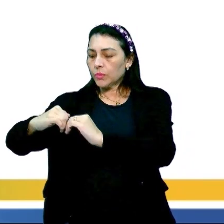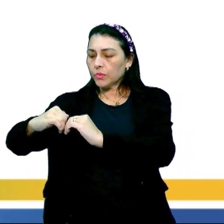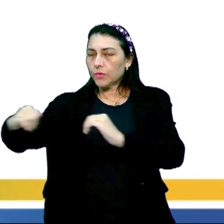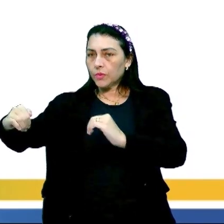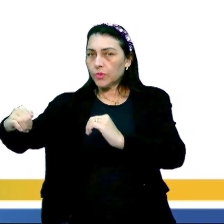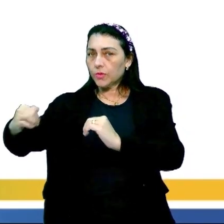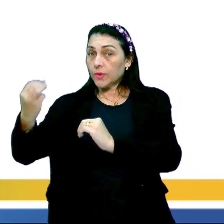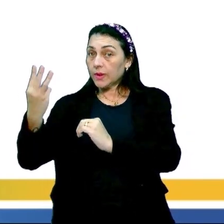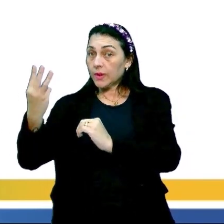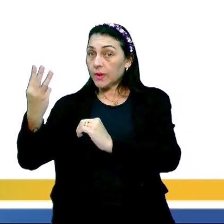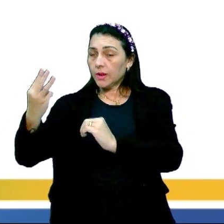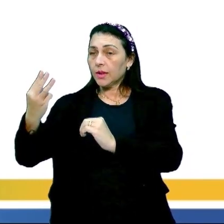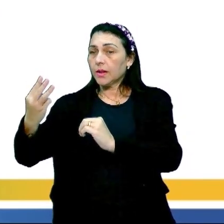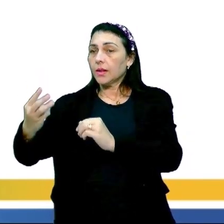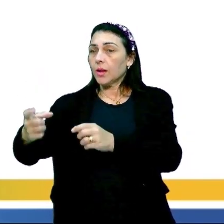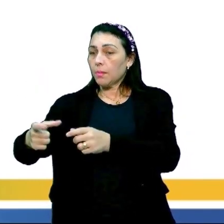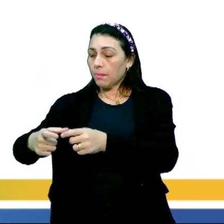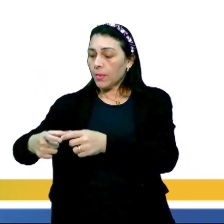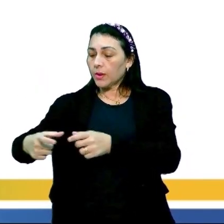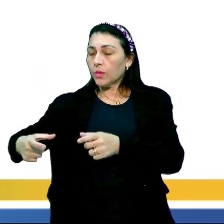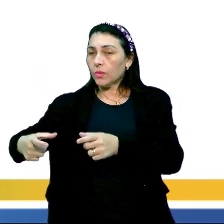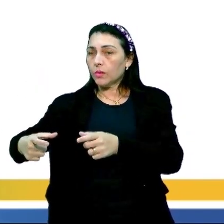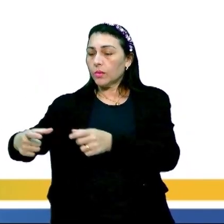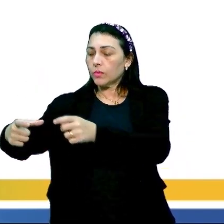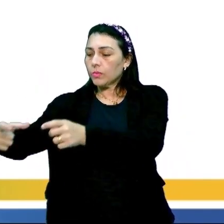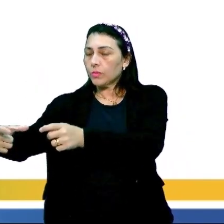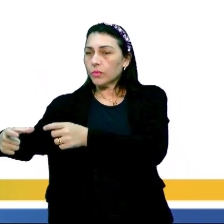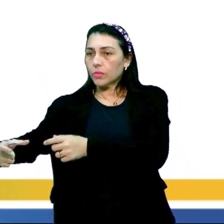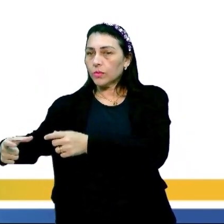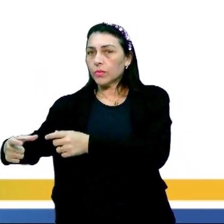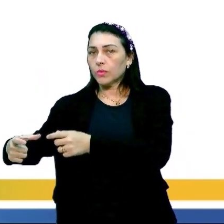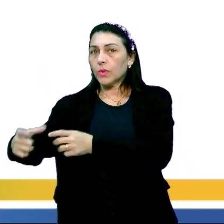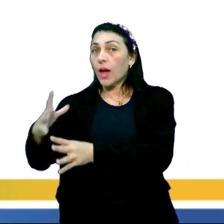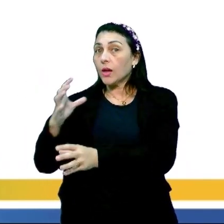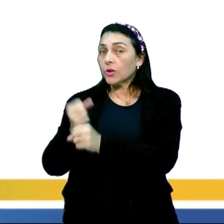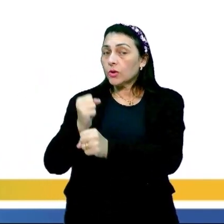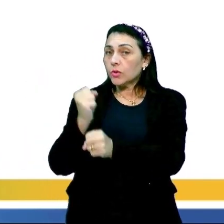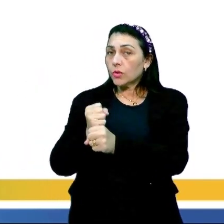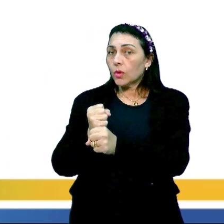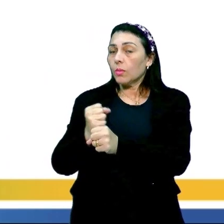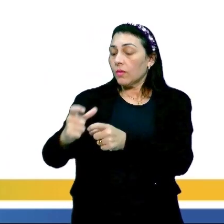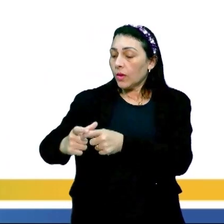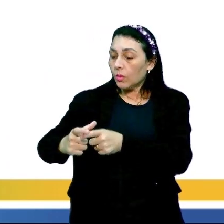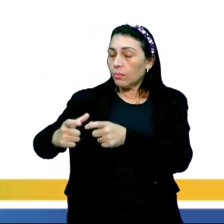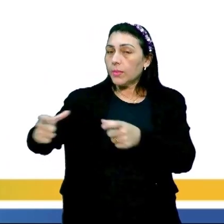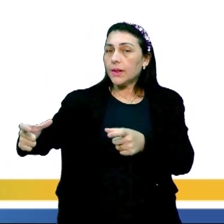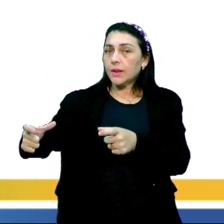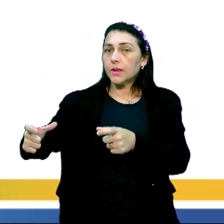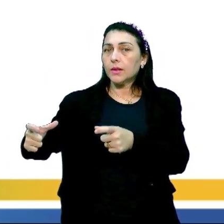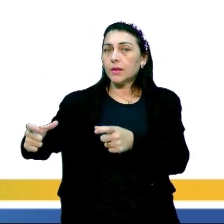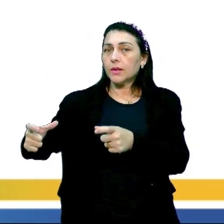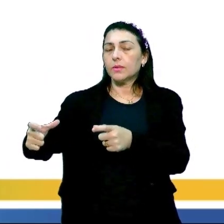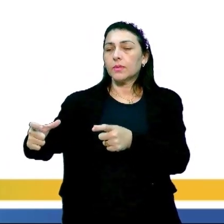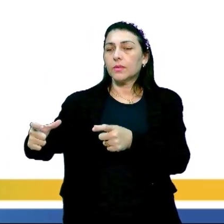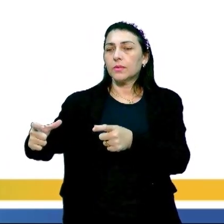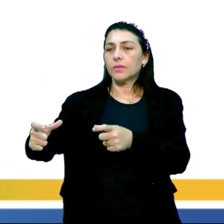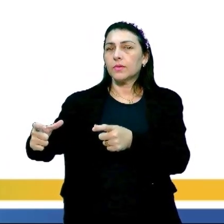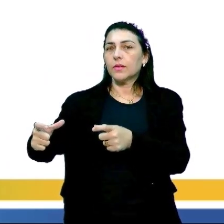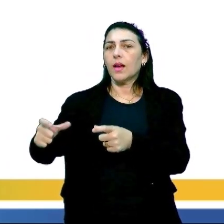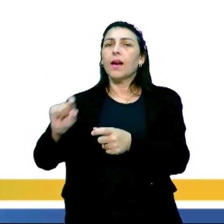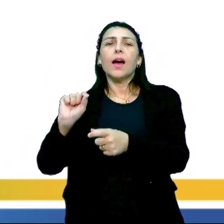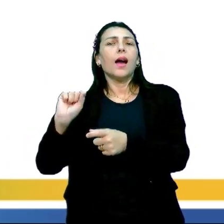né? Então uma borda bem maior. O perímetro então vai aumentando de borda. E isso